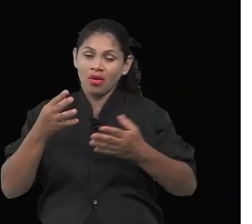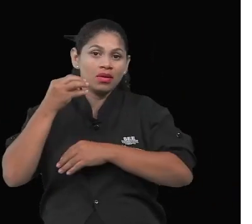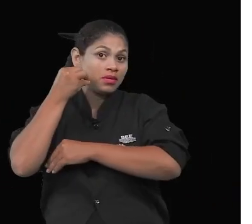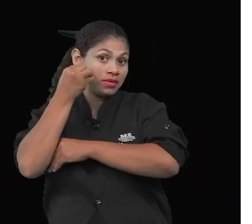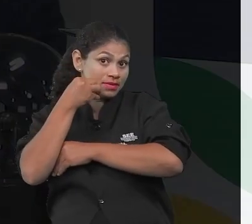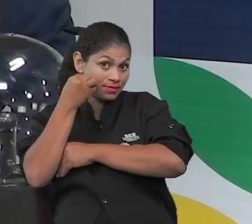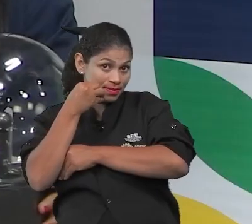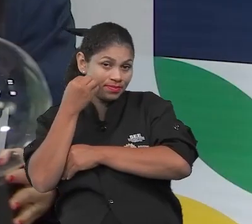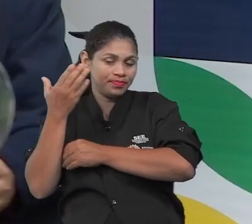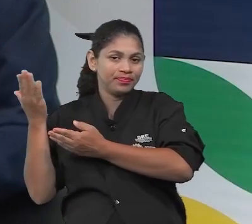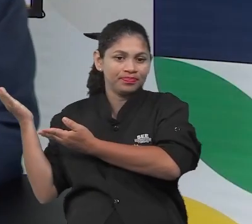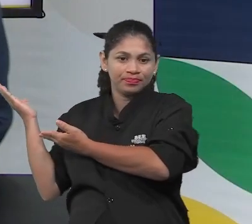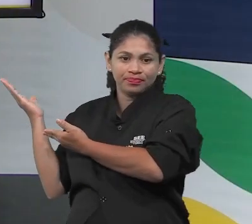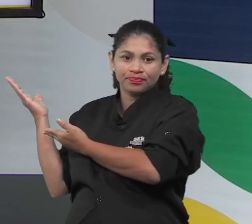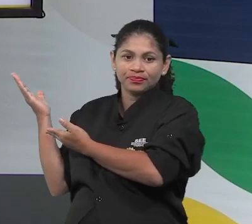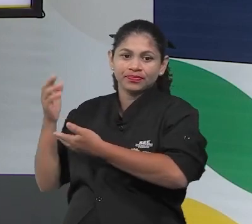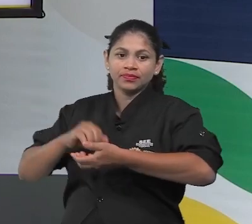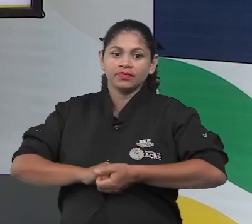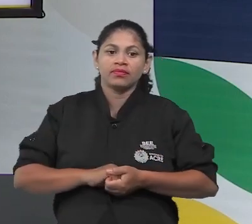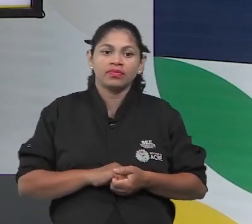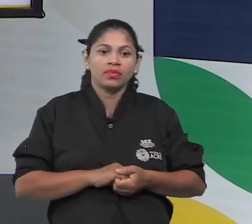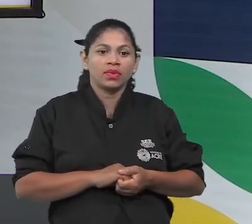experiência. Então, eu trouxe aqui, ó,